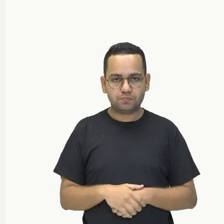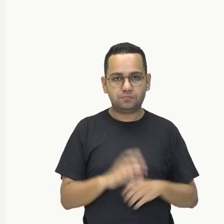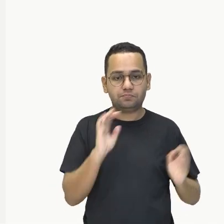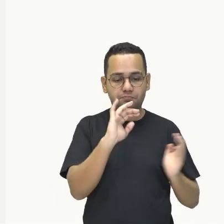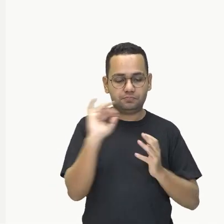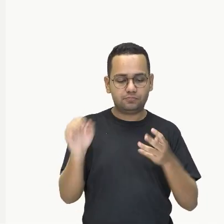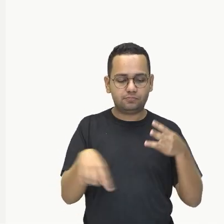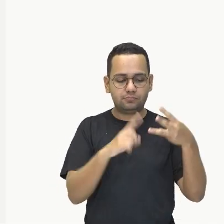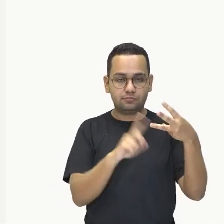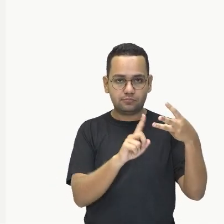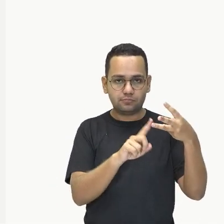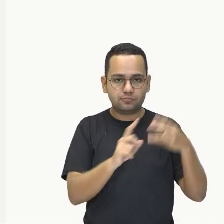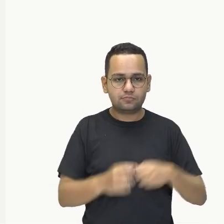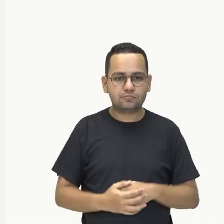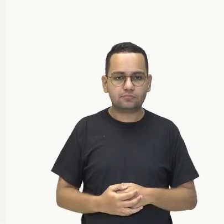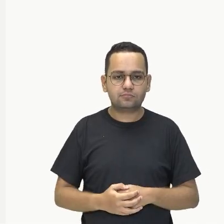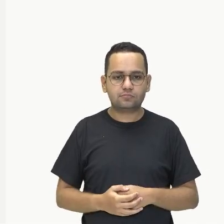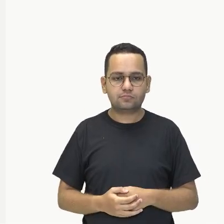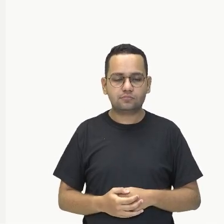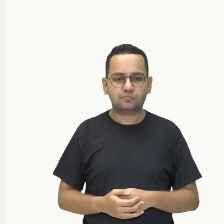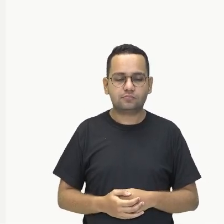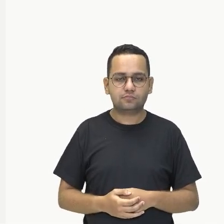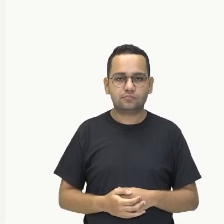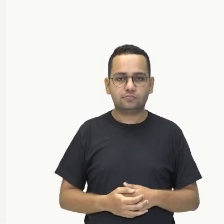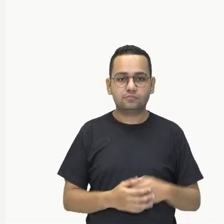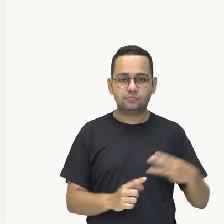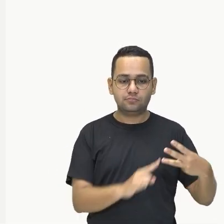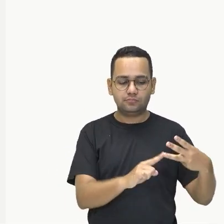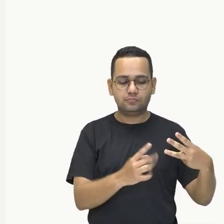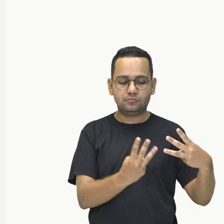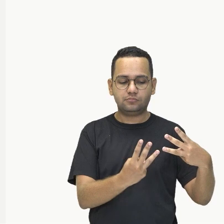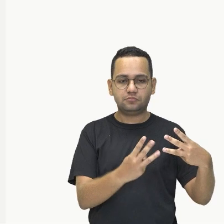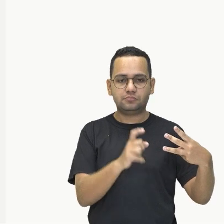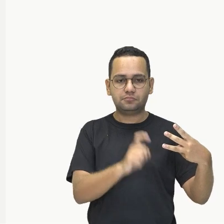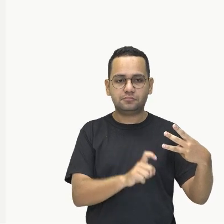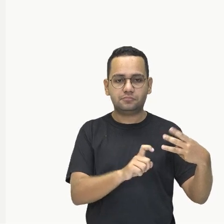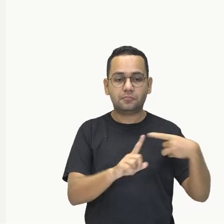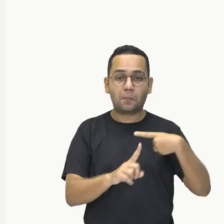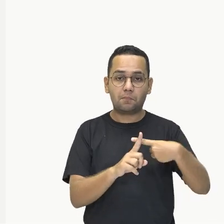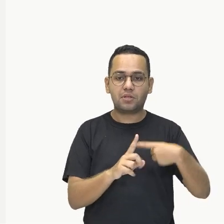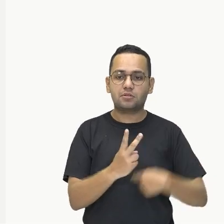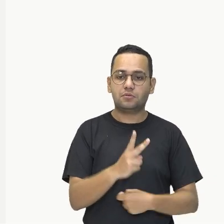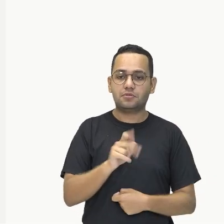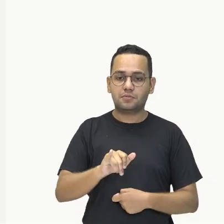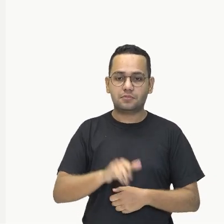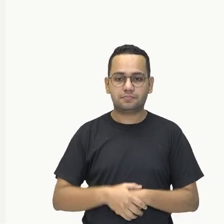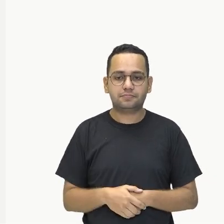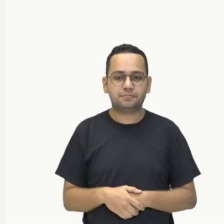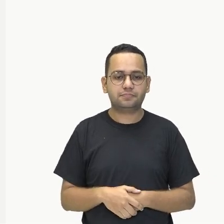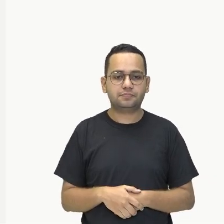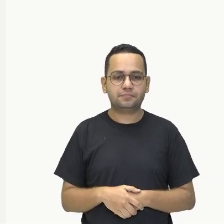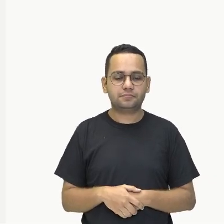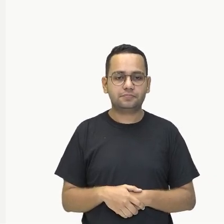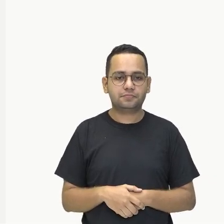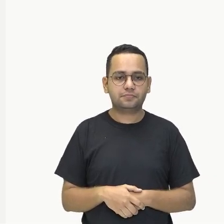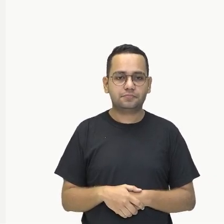Próximo exemplo aqui, ó, nós temos 3x mais 2y.